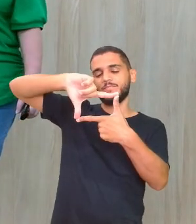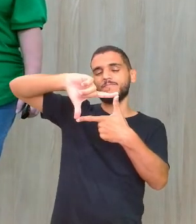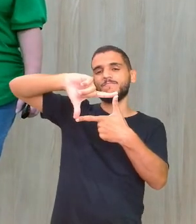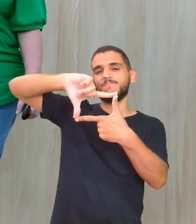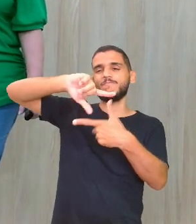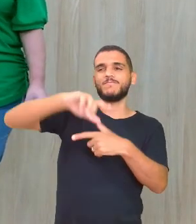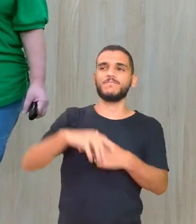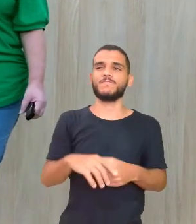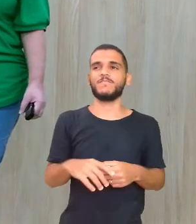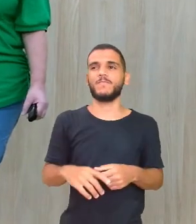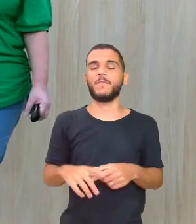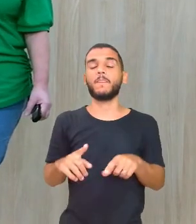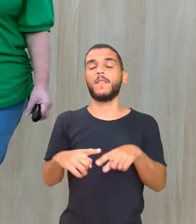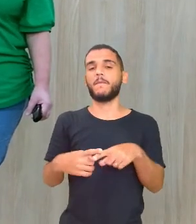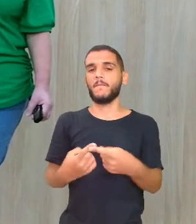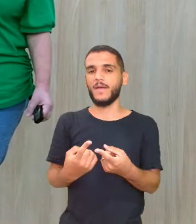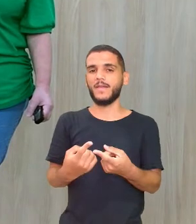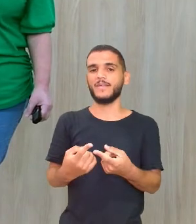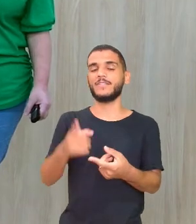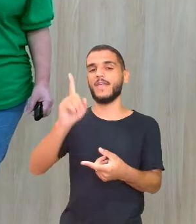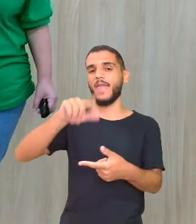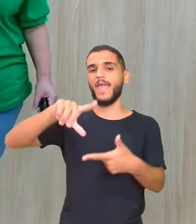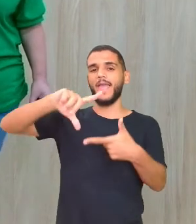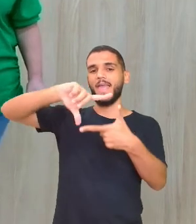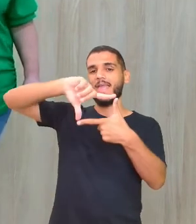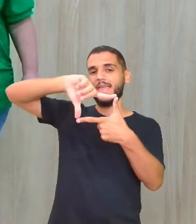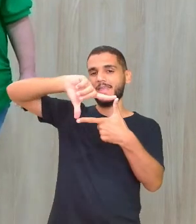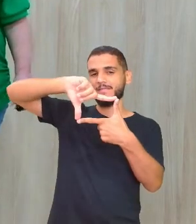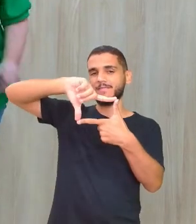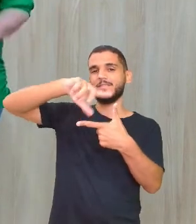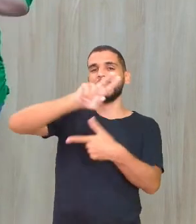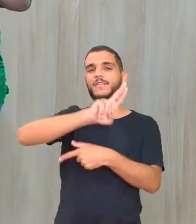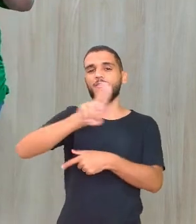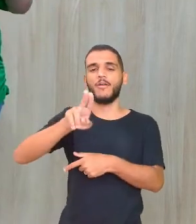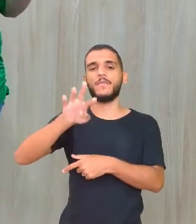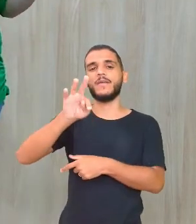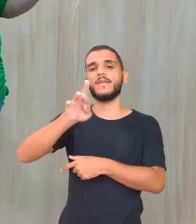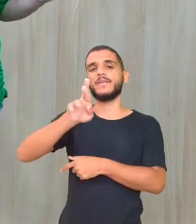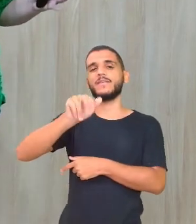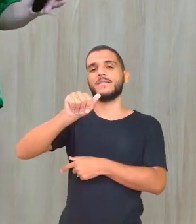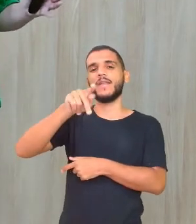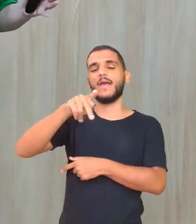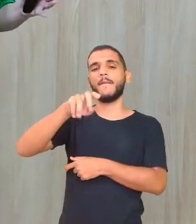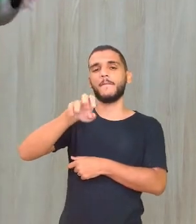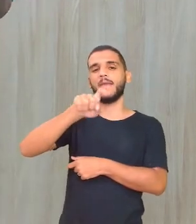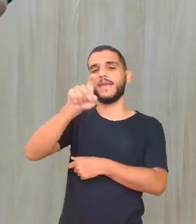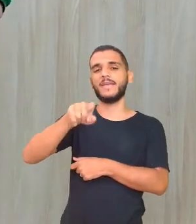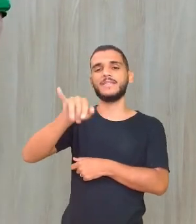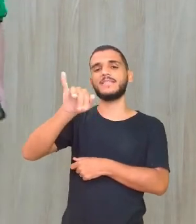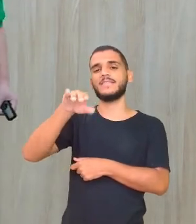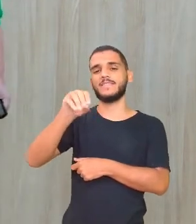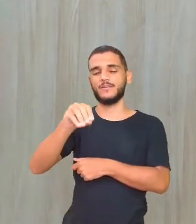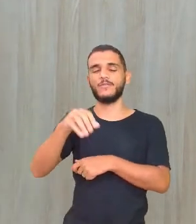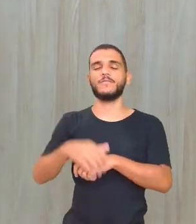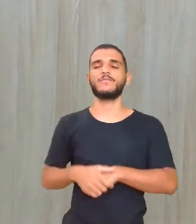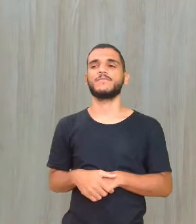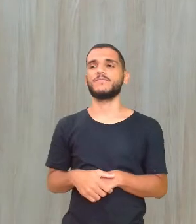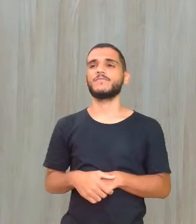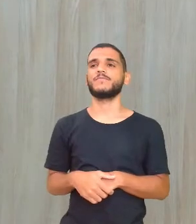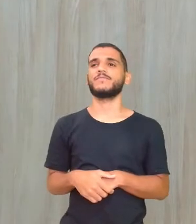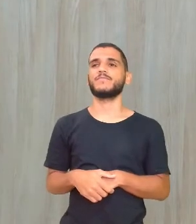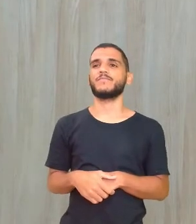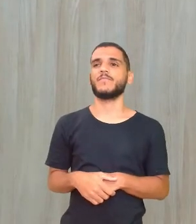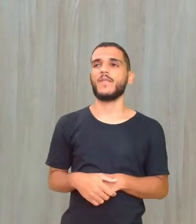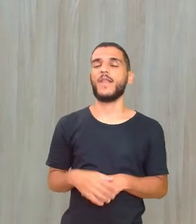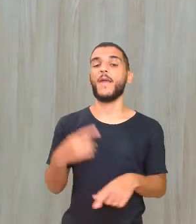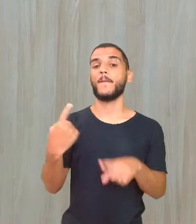Então, este retângulo é um trapézio. Não é um retângulo puro. É um trapézio. Por quê?